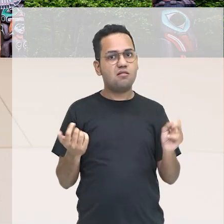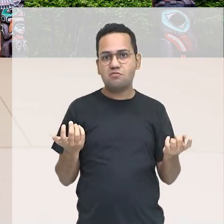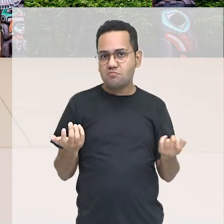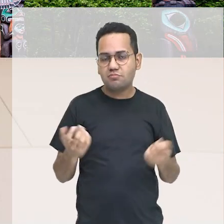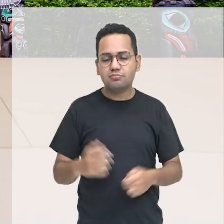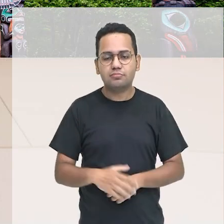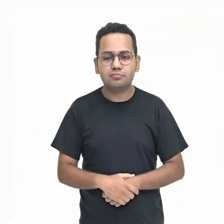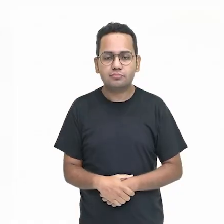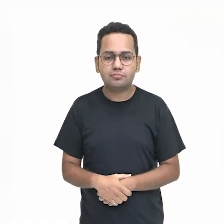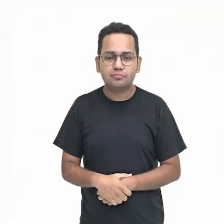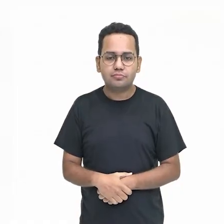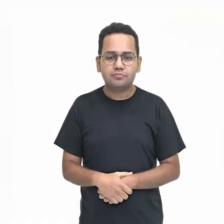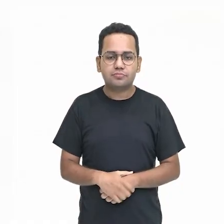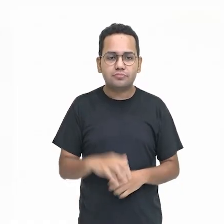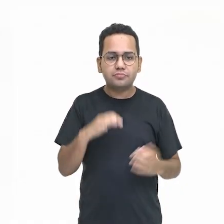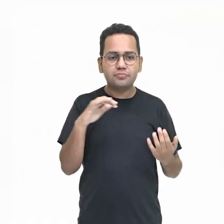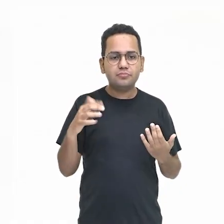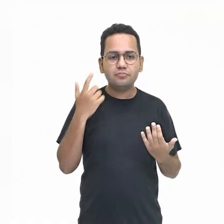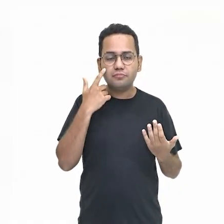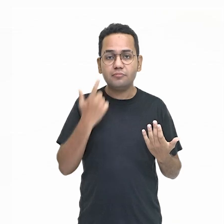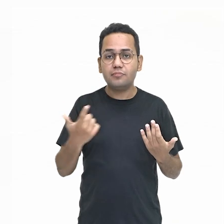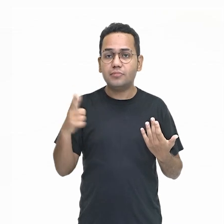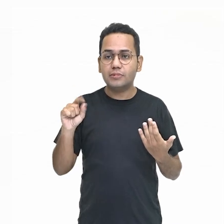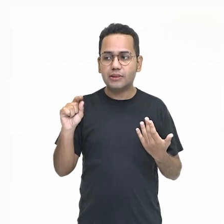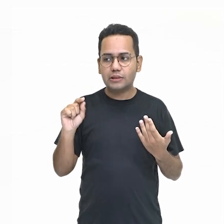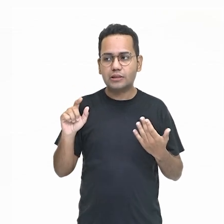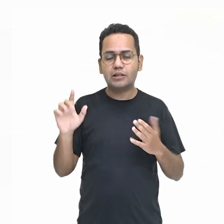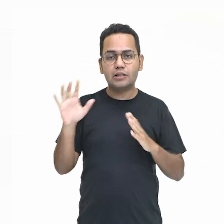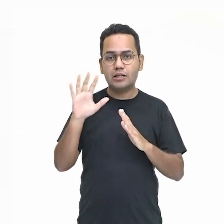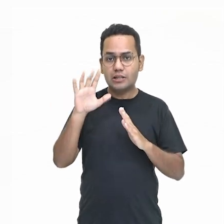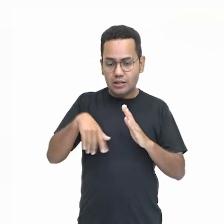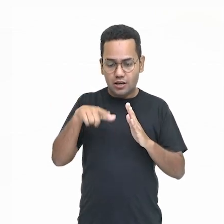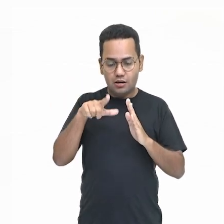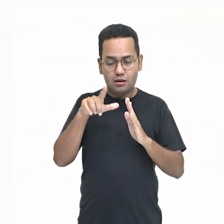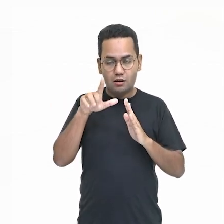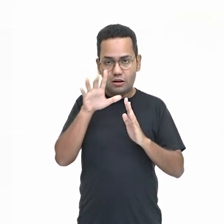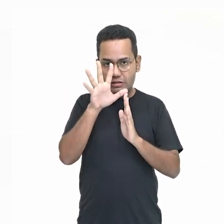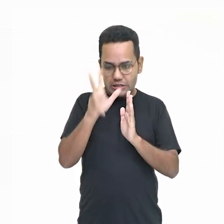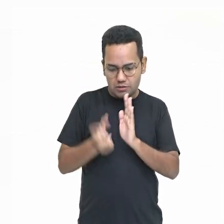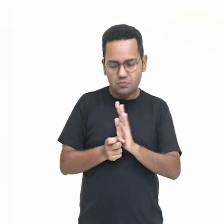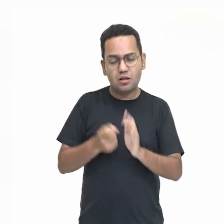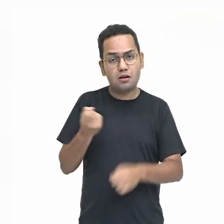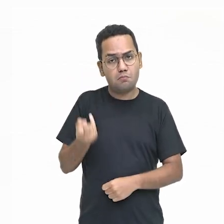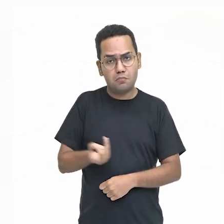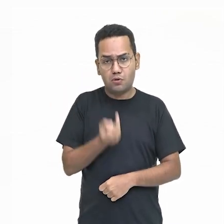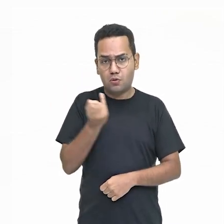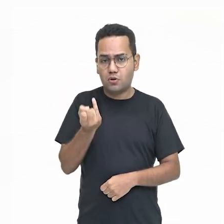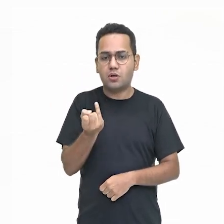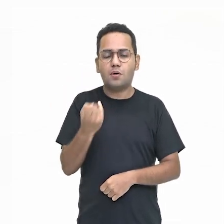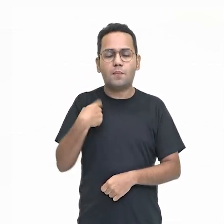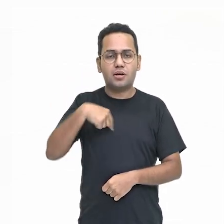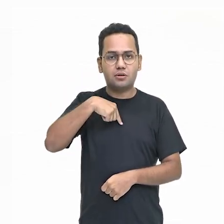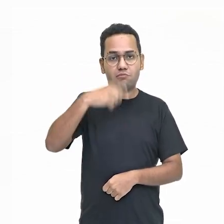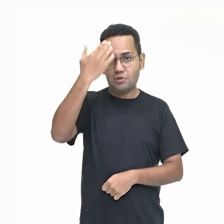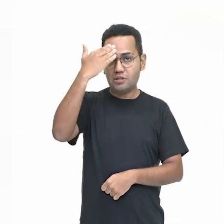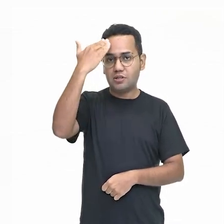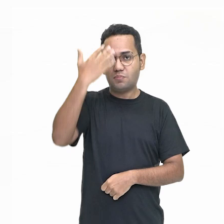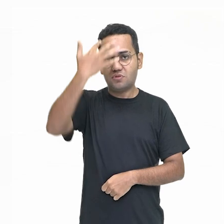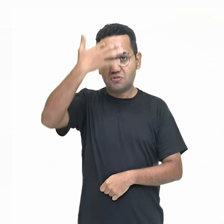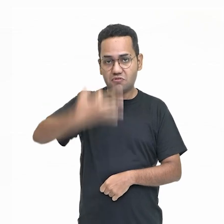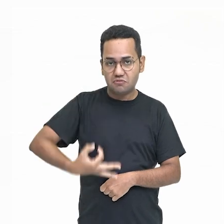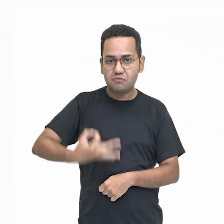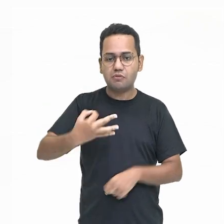essa questão do símbolo é muito importante para nós determinarmos o que é sagrado e o